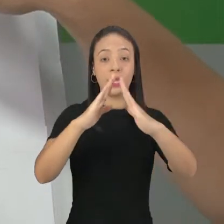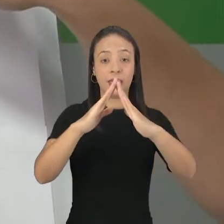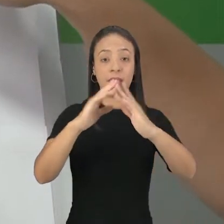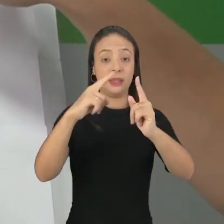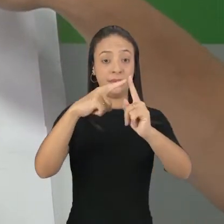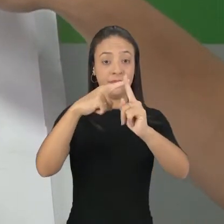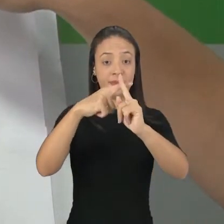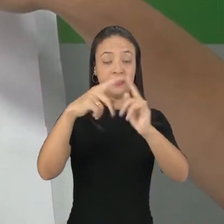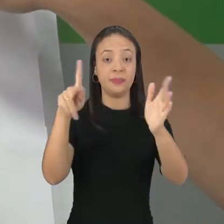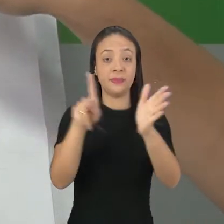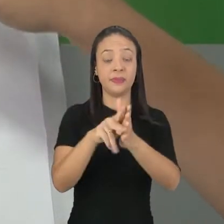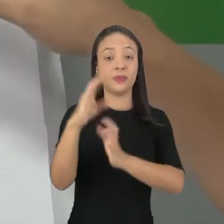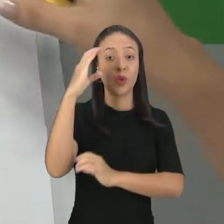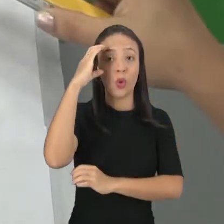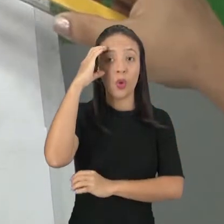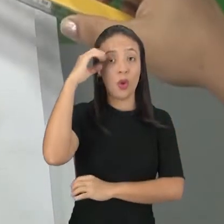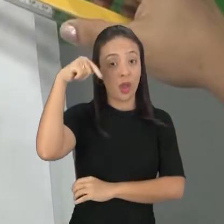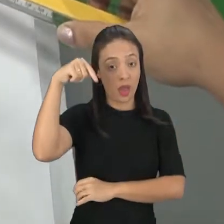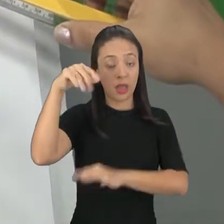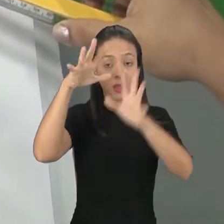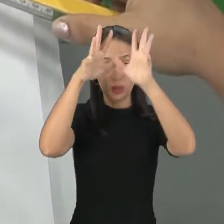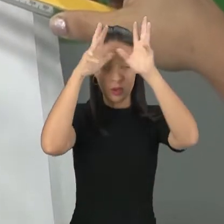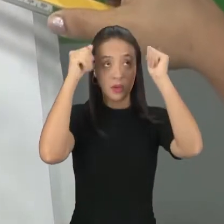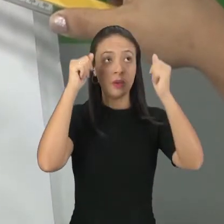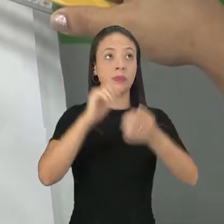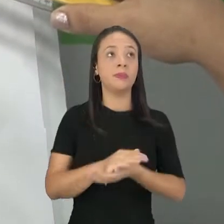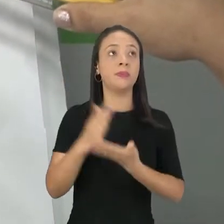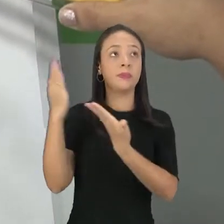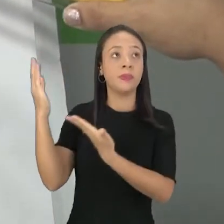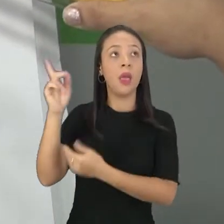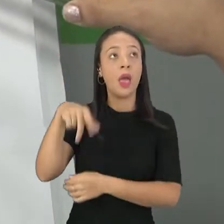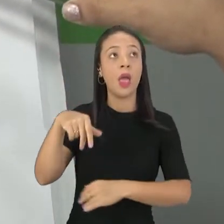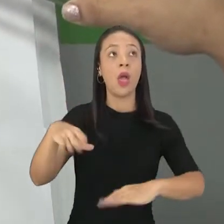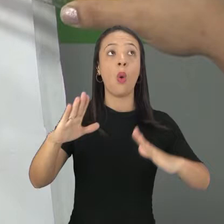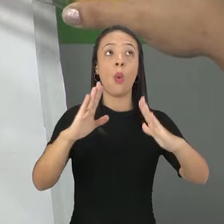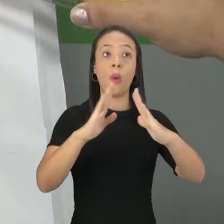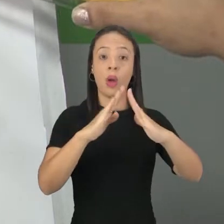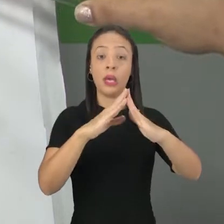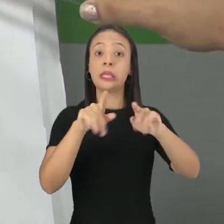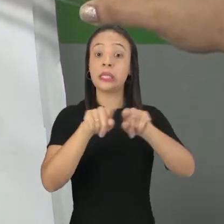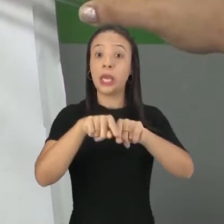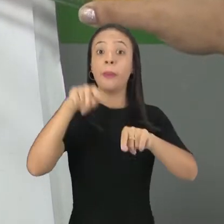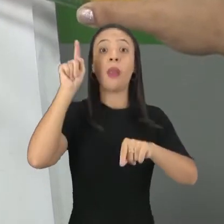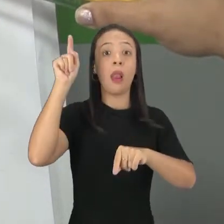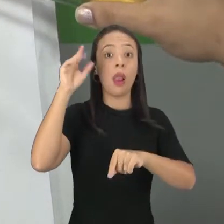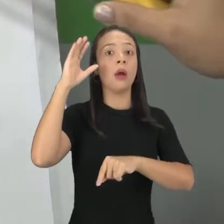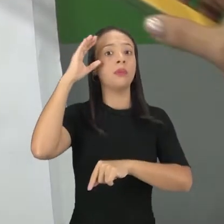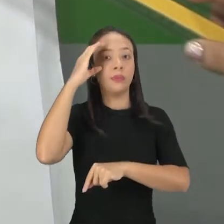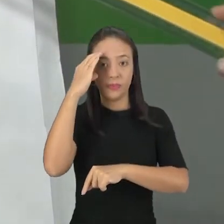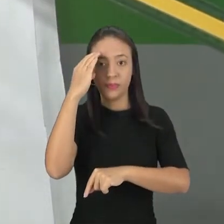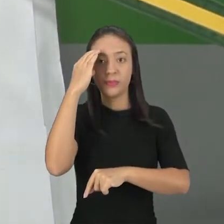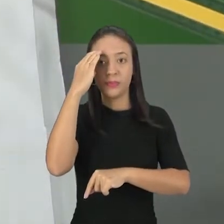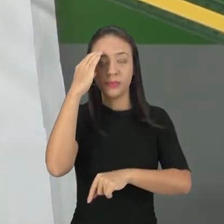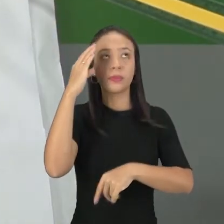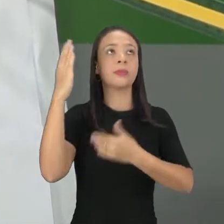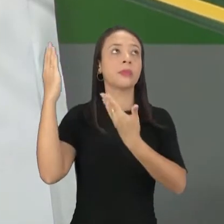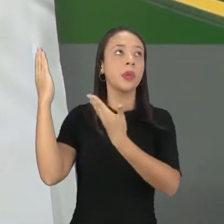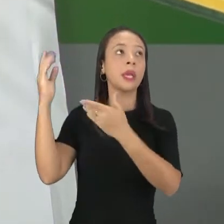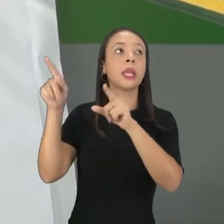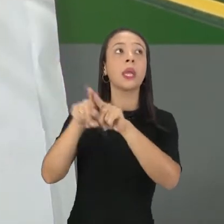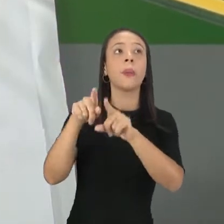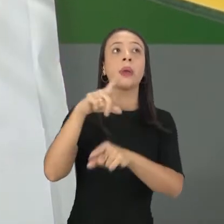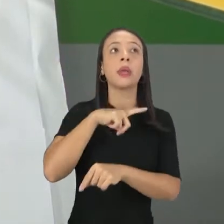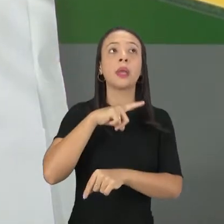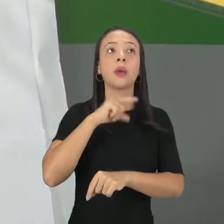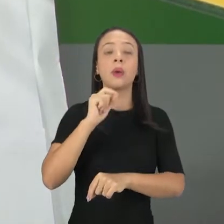Sul, localizada no estado do Acre. Aqui é uma residência que também se localiza em Cruzeiro do Sul. Aqui nós temos o